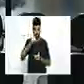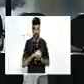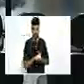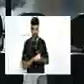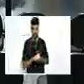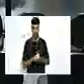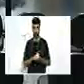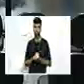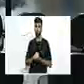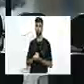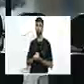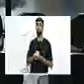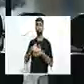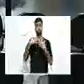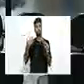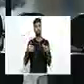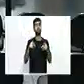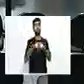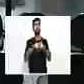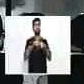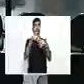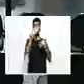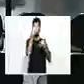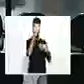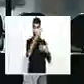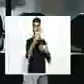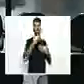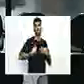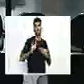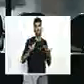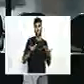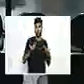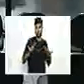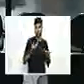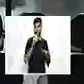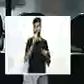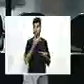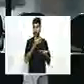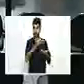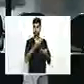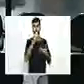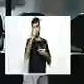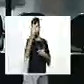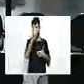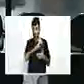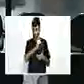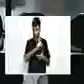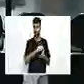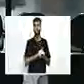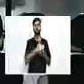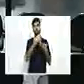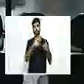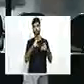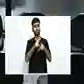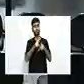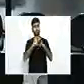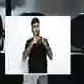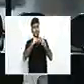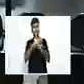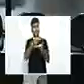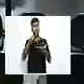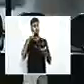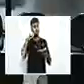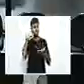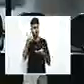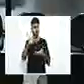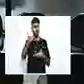montanha primeiro eu gostaria de agradecer o Martinho fazendo esse trabalho aí que não é fácil não só você como todos os funcionários